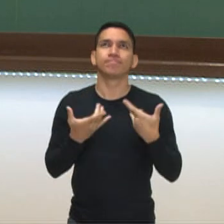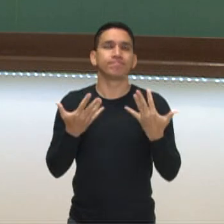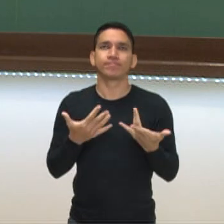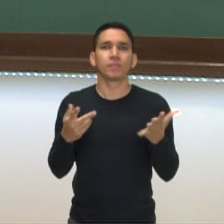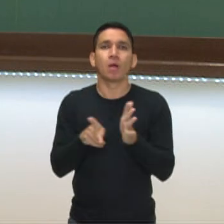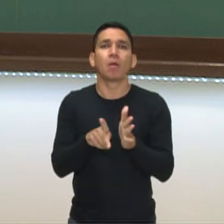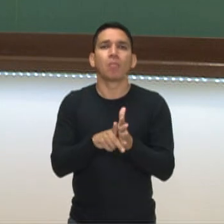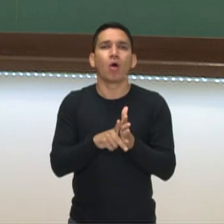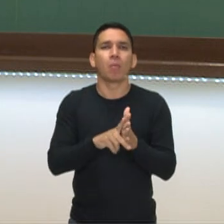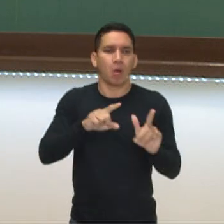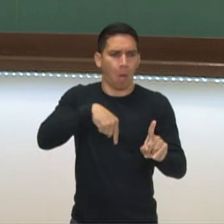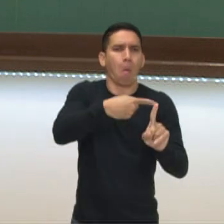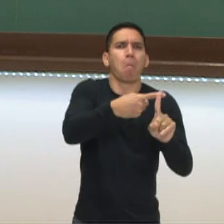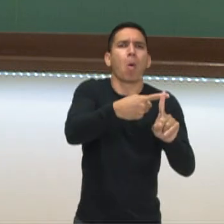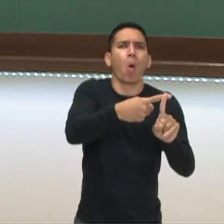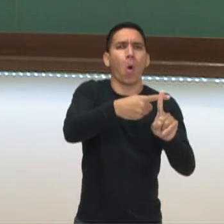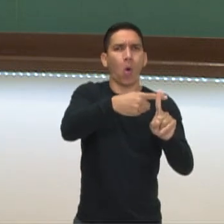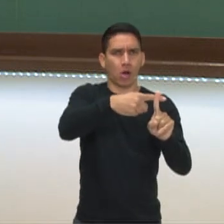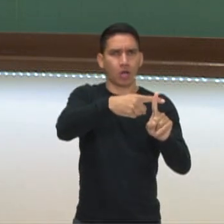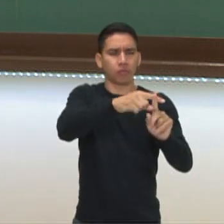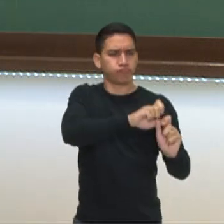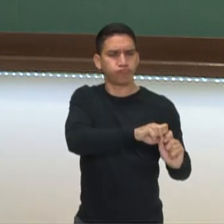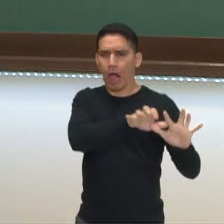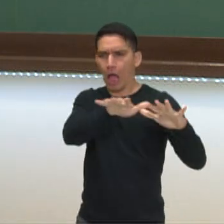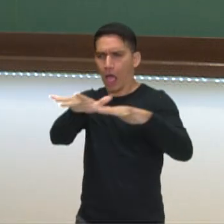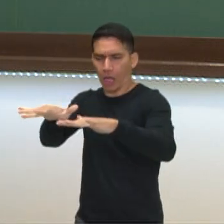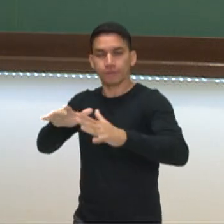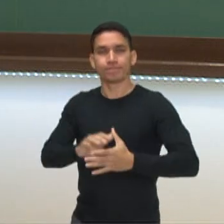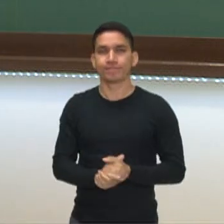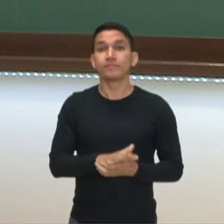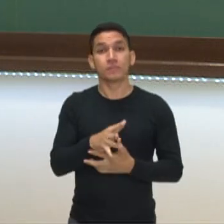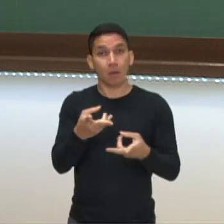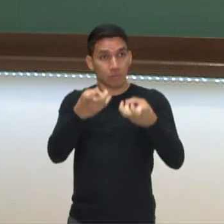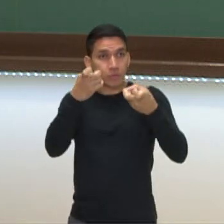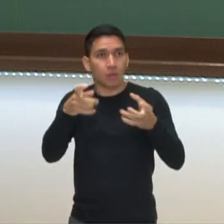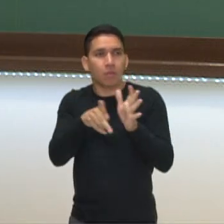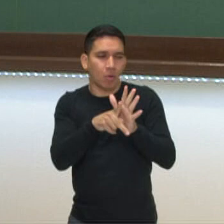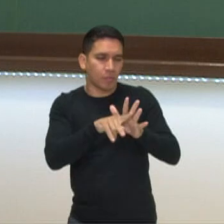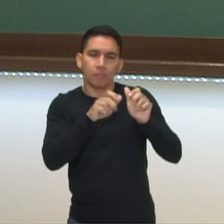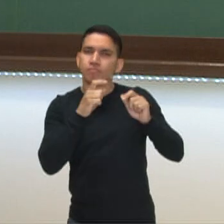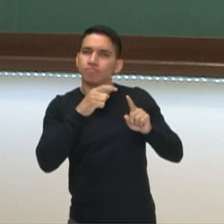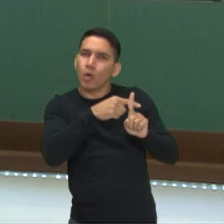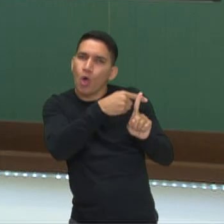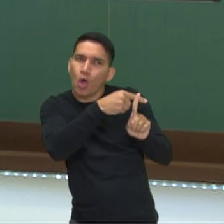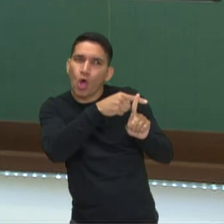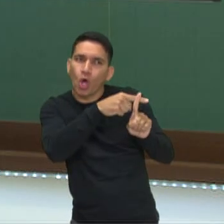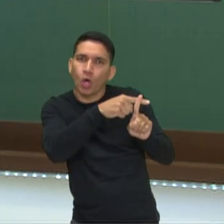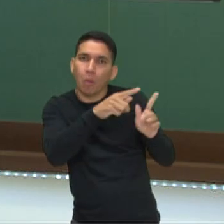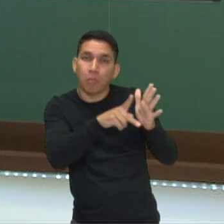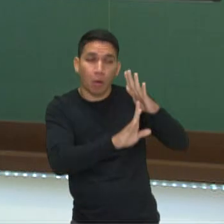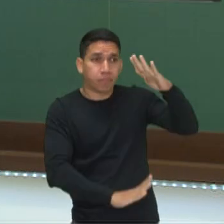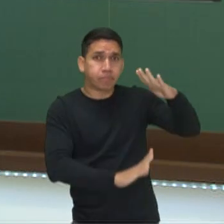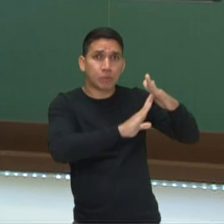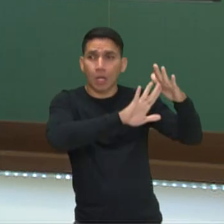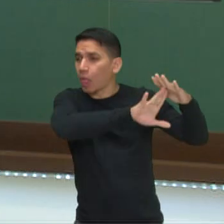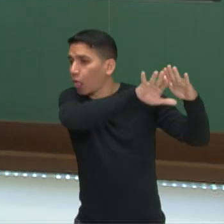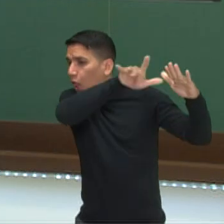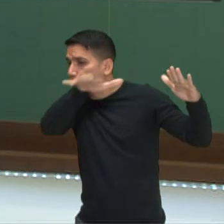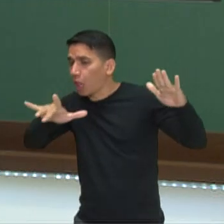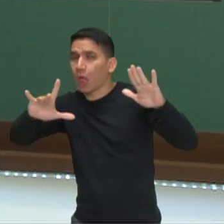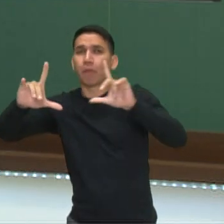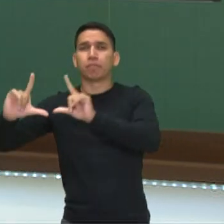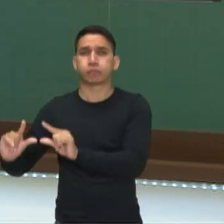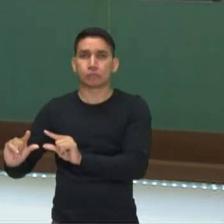dessas cargas positivas, né? Então, se a gente imaginar a carga como positiva, ela vai ir do alto potencial para o baixo